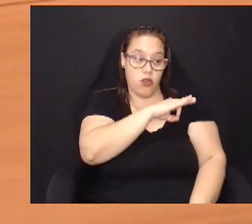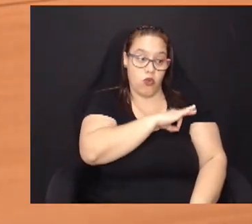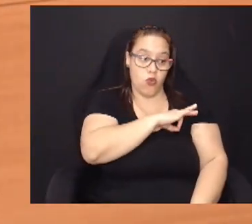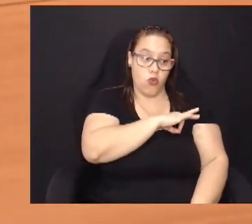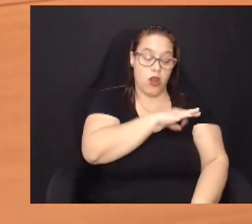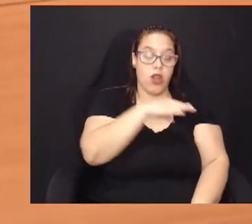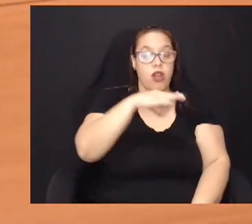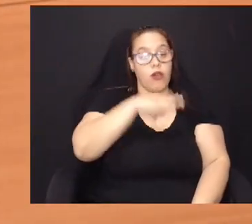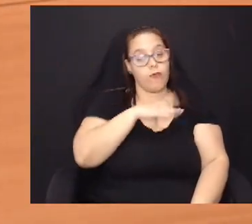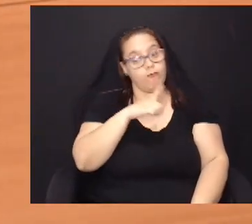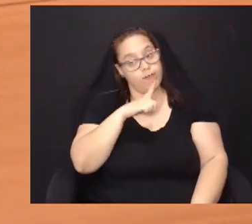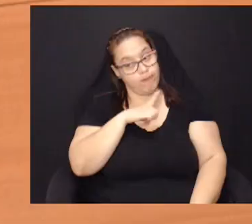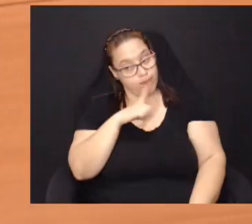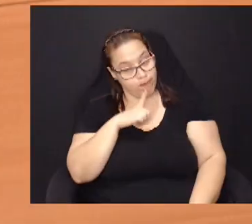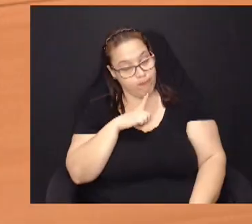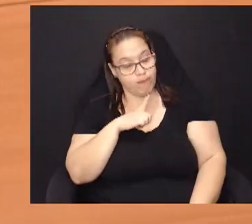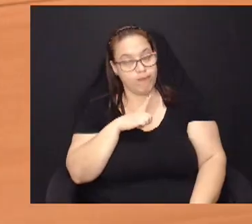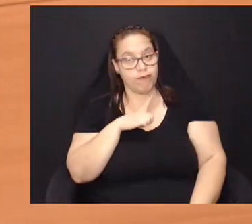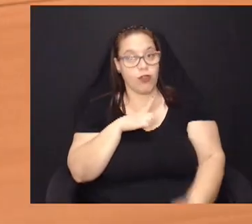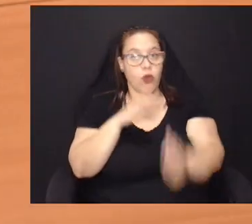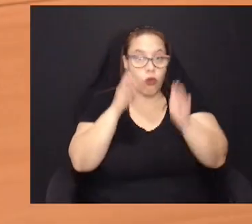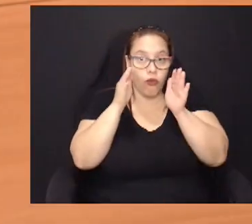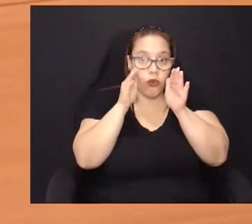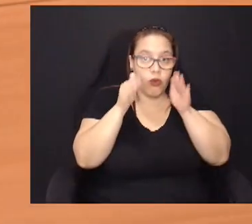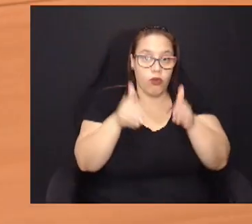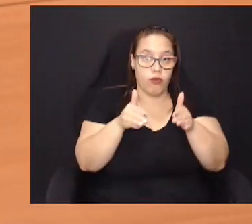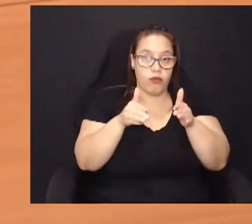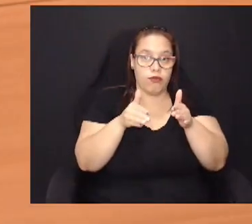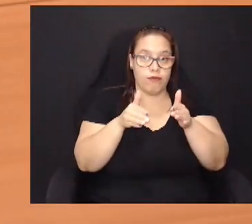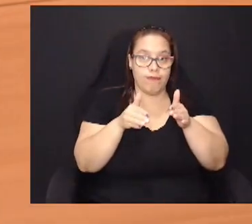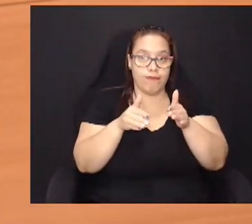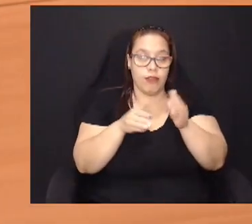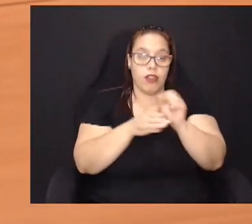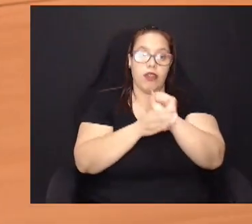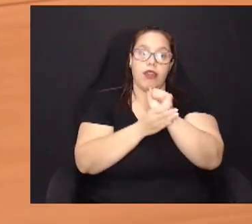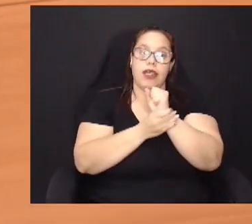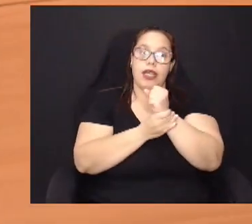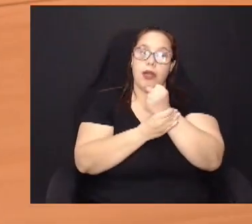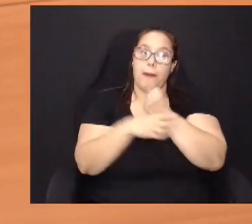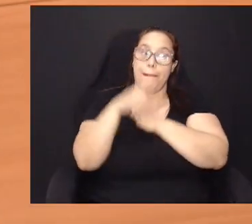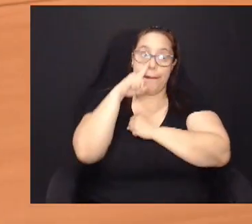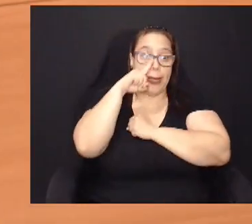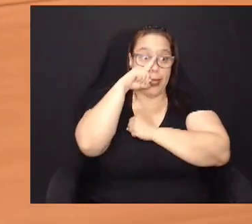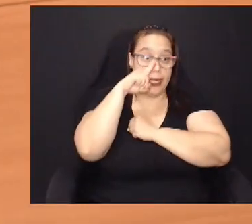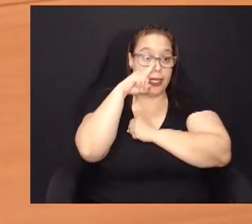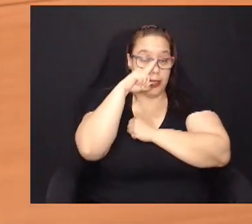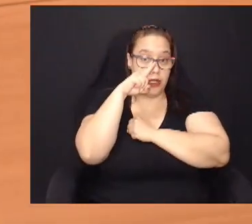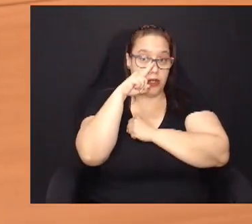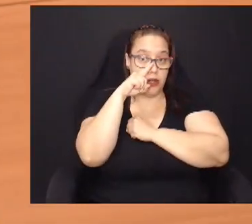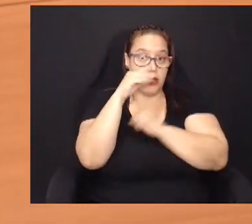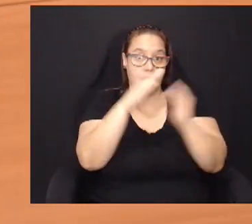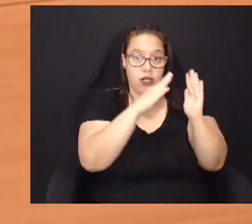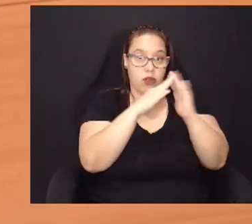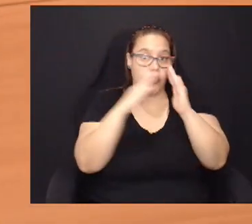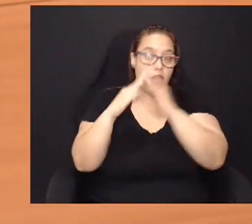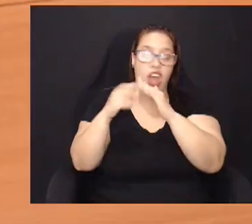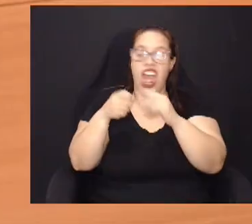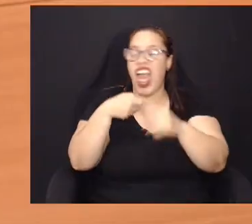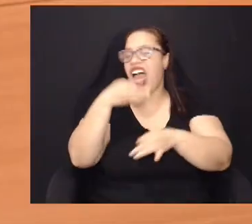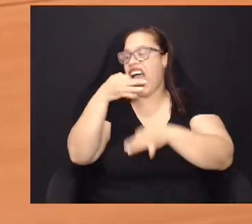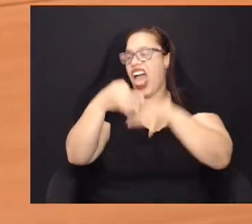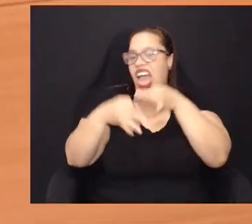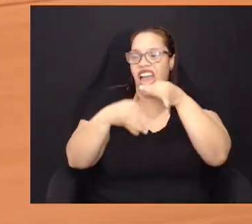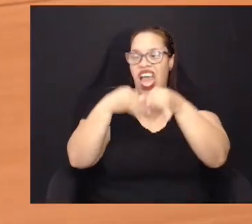tem focos que comprometem a segurança pública. Então, não é o vizinho reclamando, são